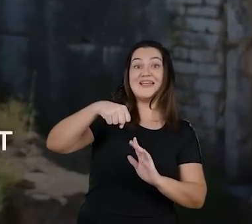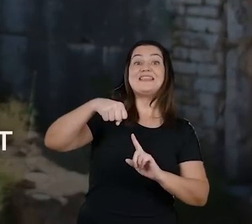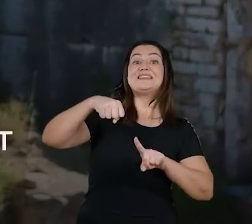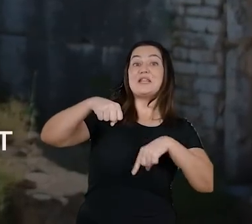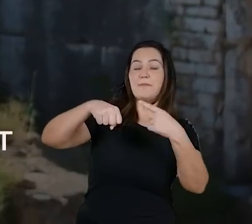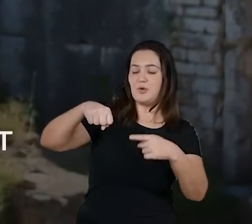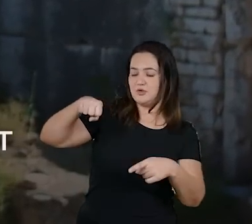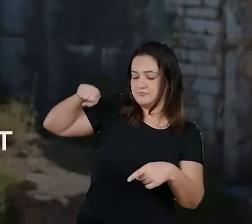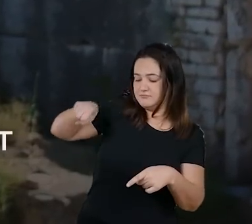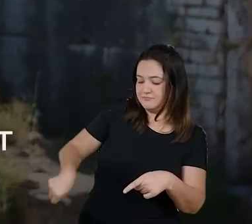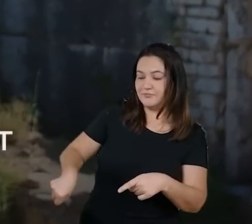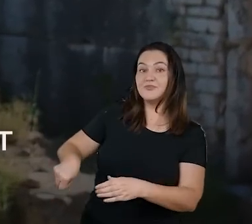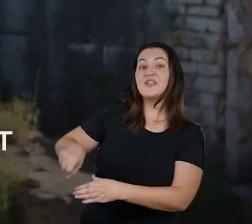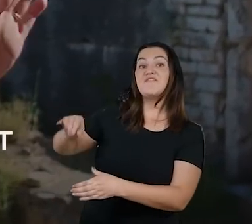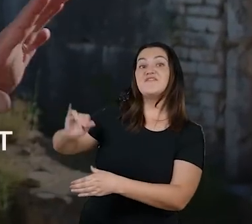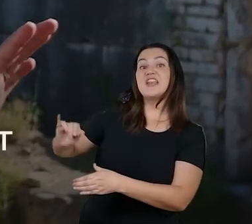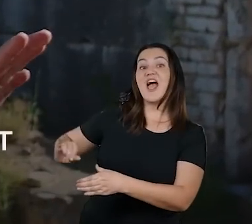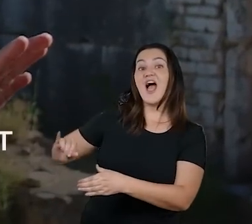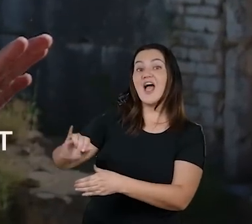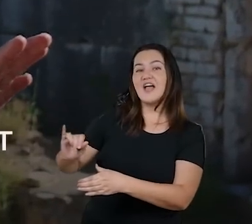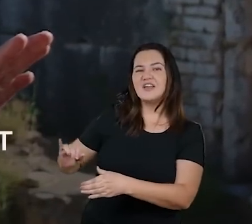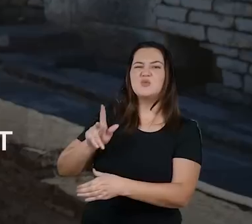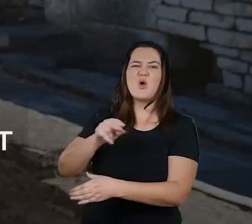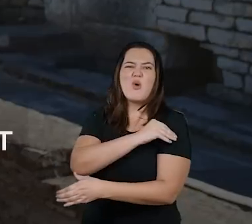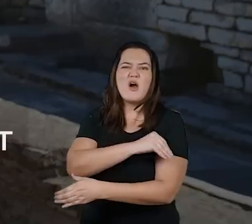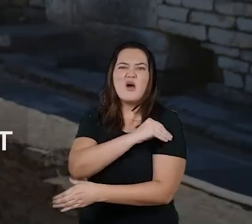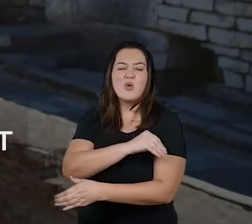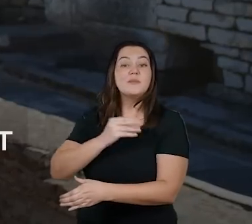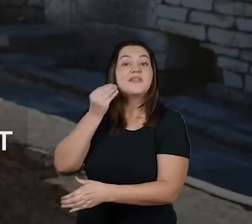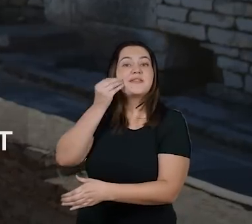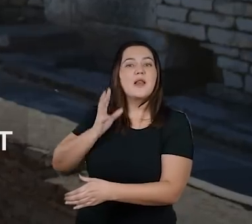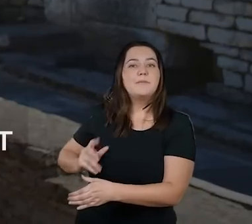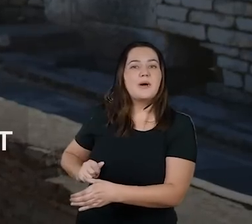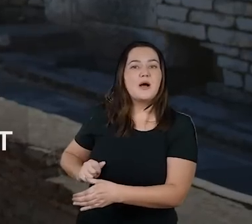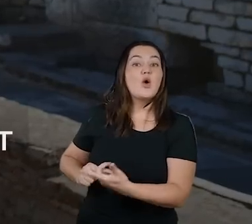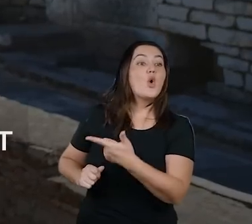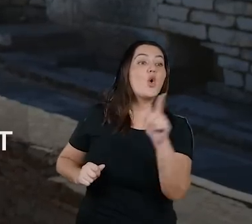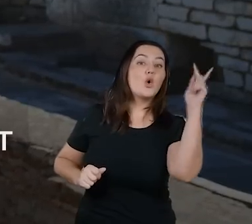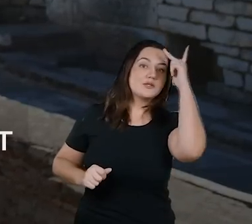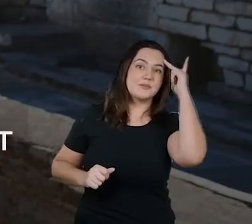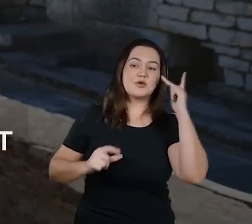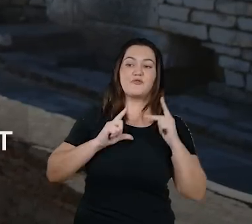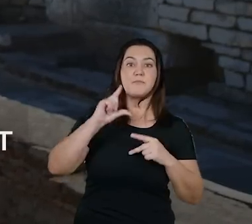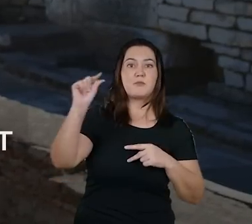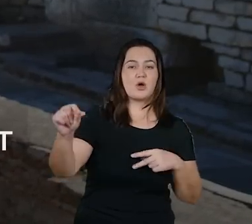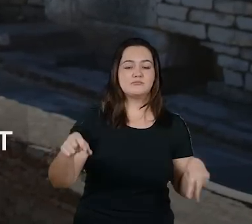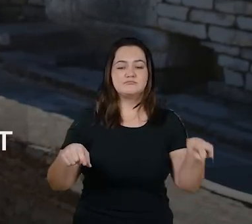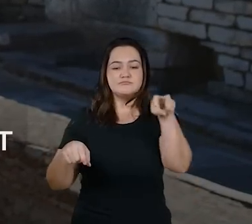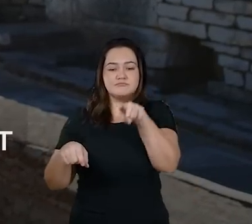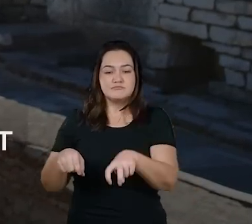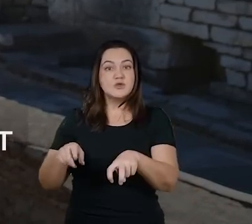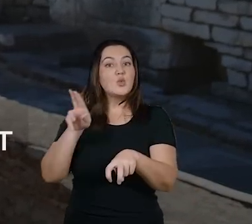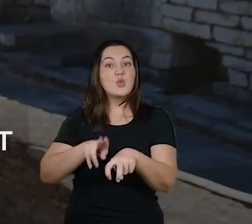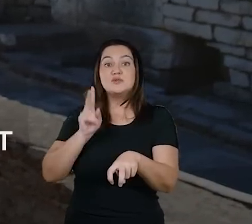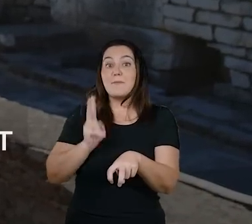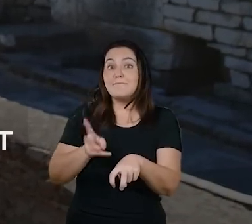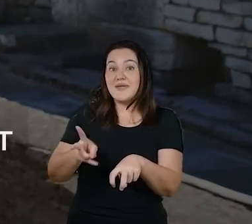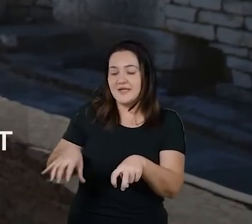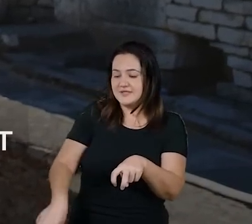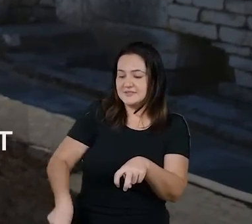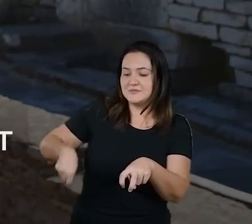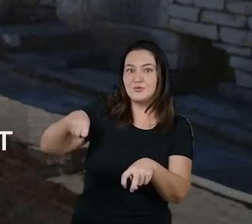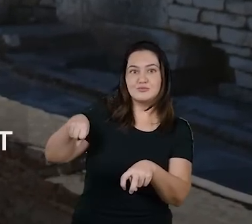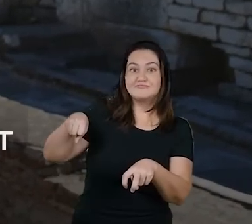pudesse usá-la novamente. Era assim que funcionava. Agora que você já sabe esse critério, agora que você já sabe como funcionava